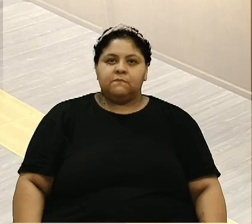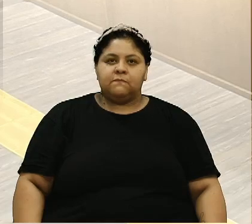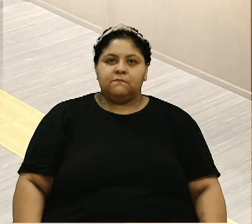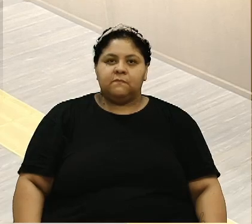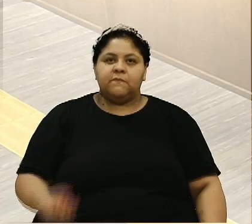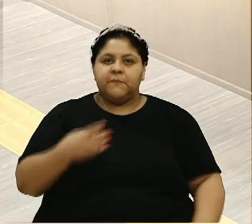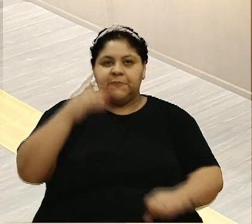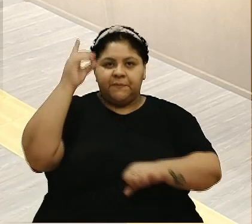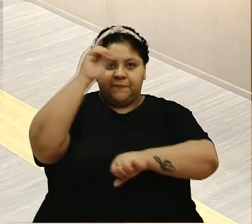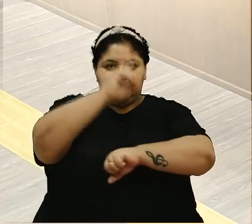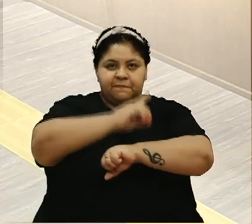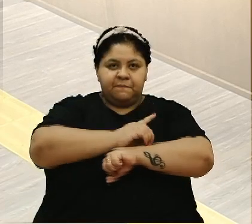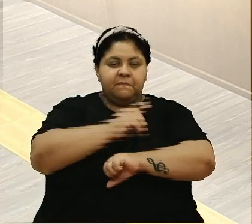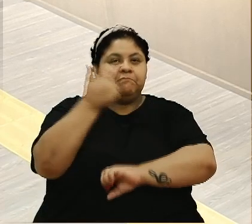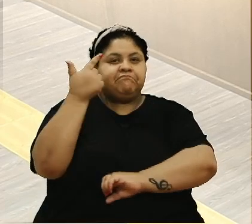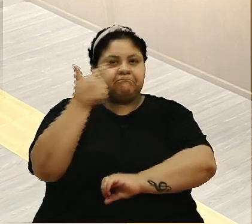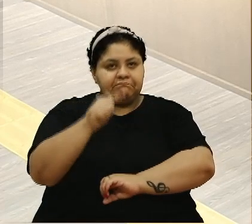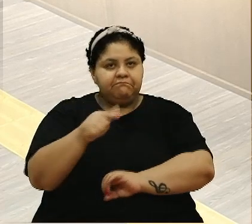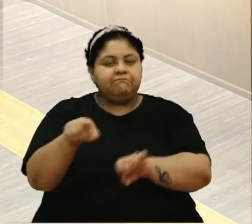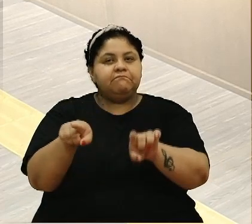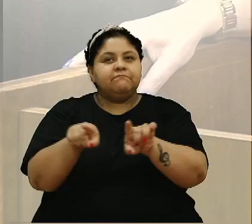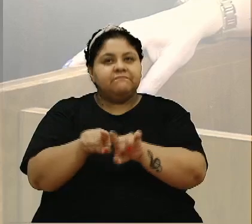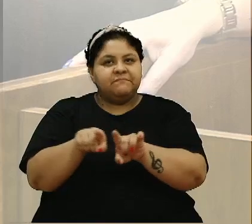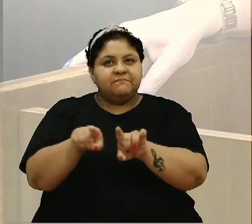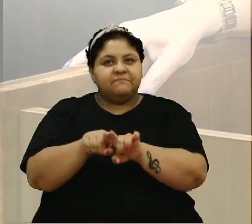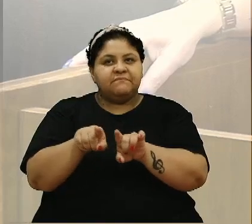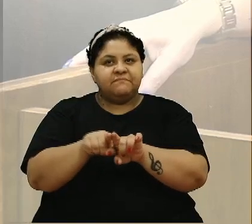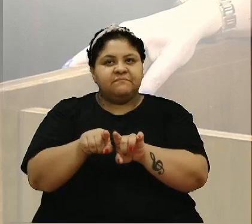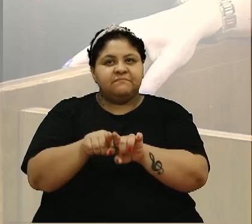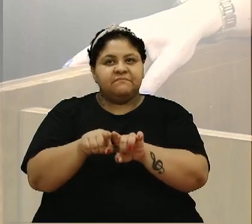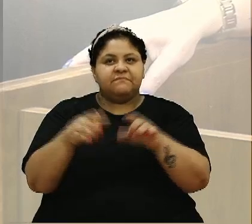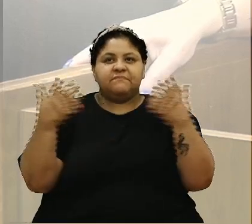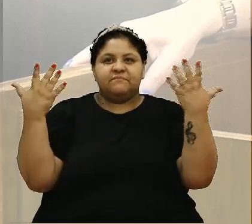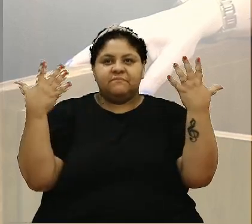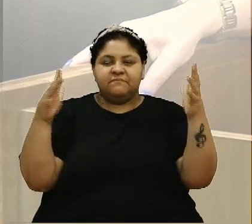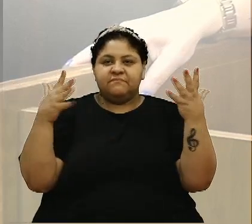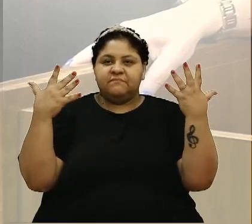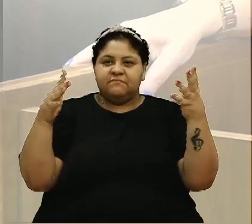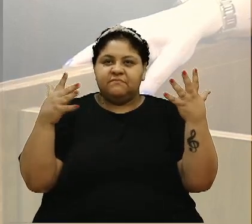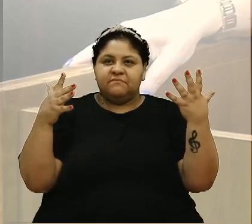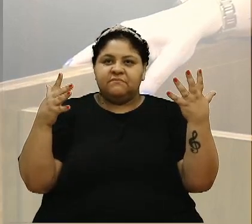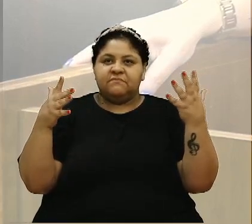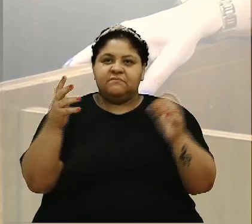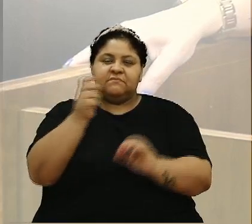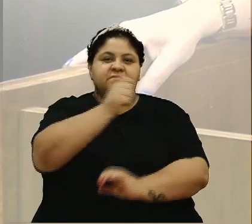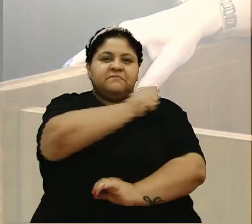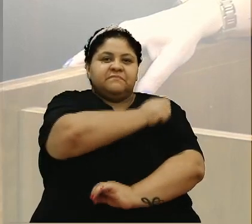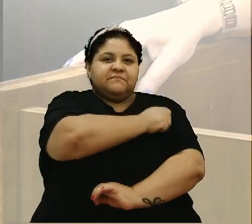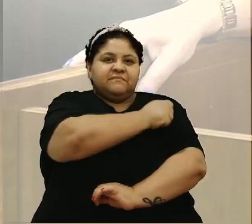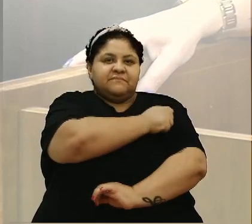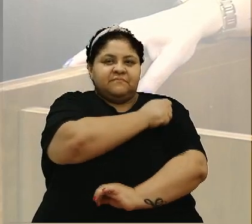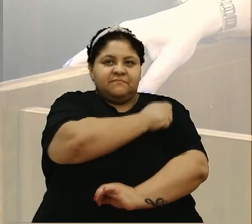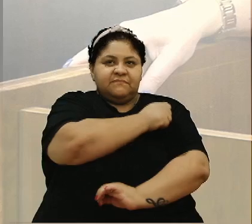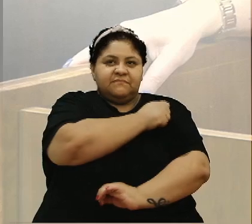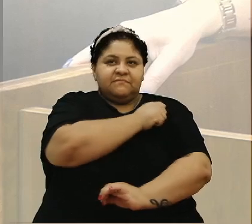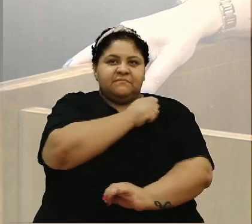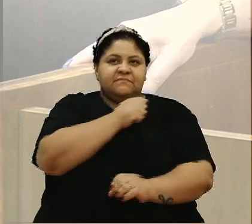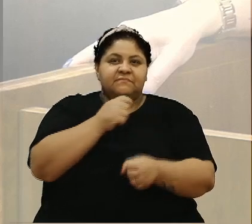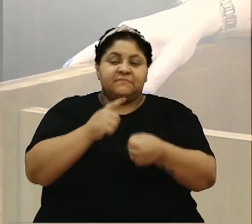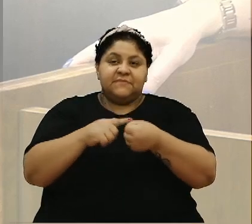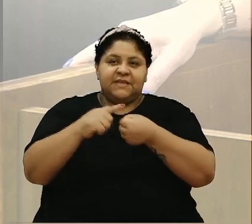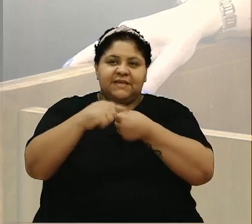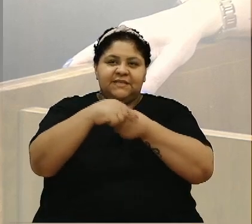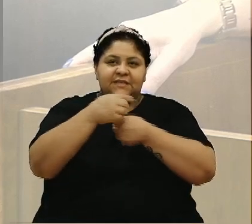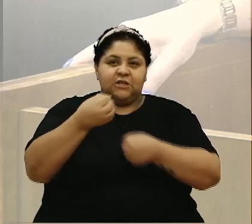Bom dia, então, novamente. Também quero saudar aqui aos alunos, de Nova